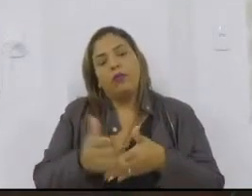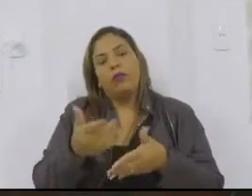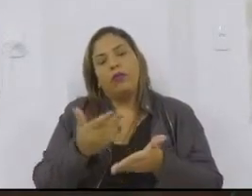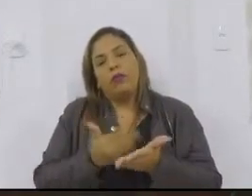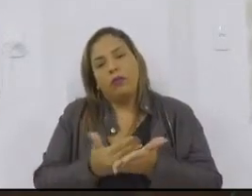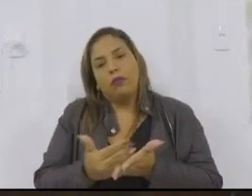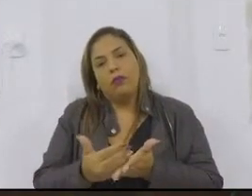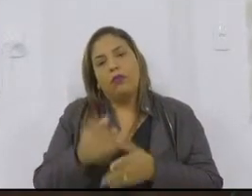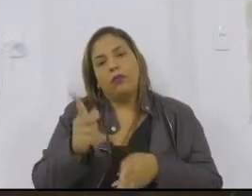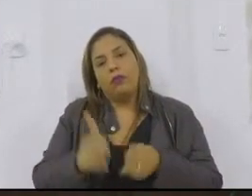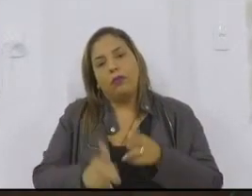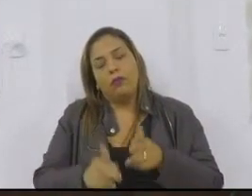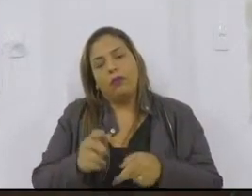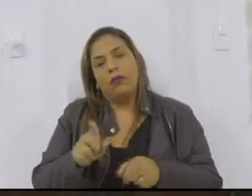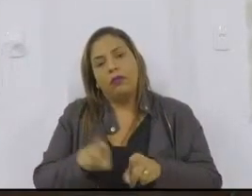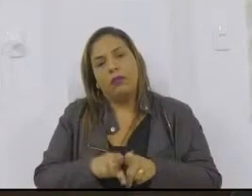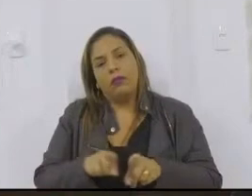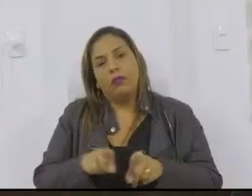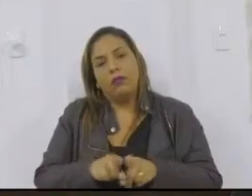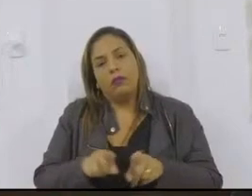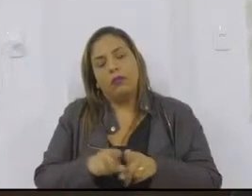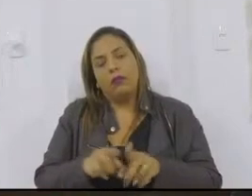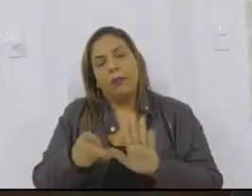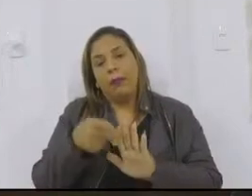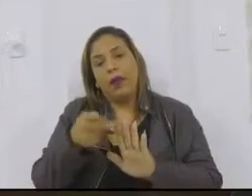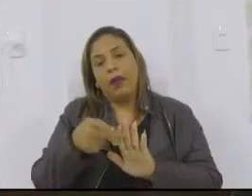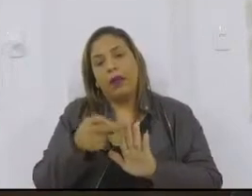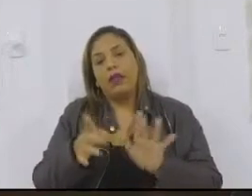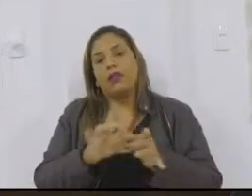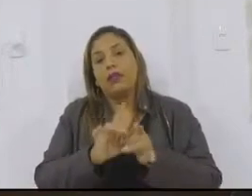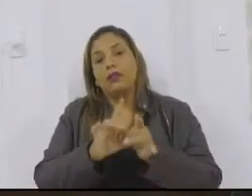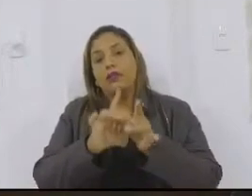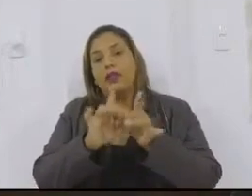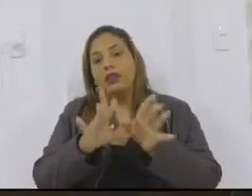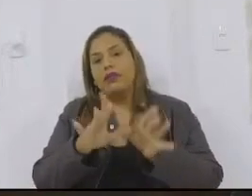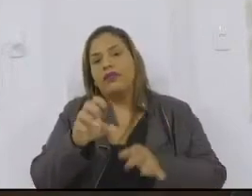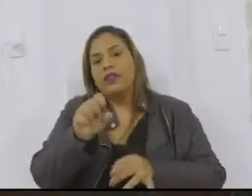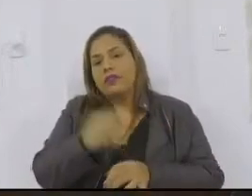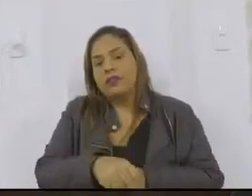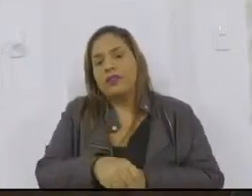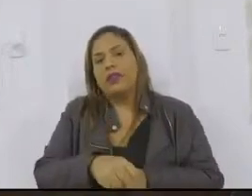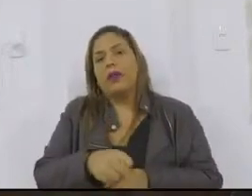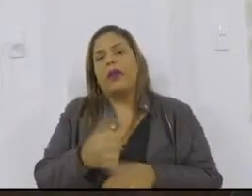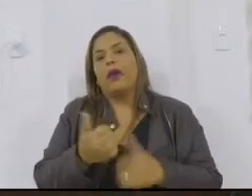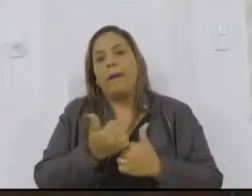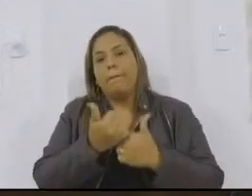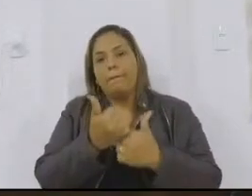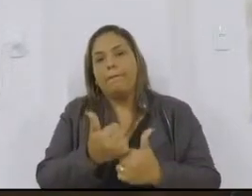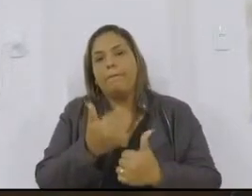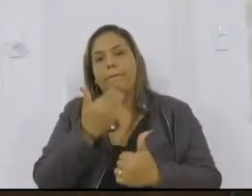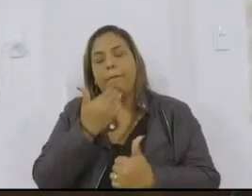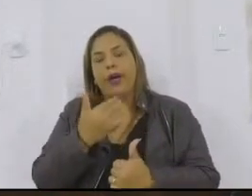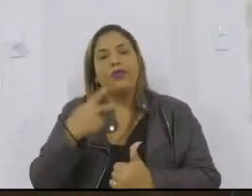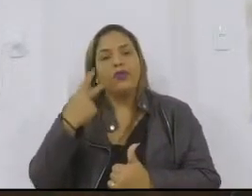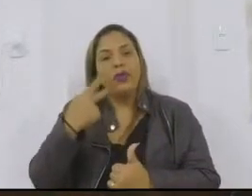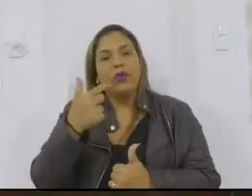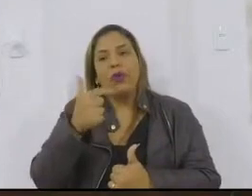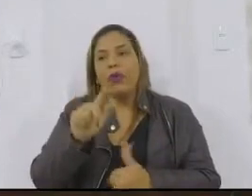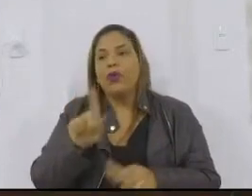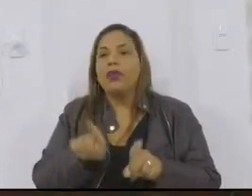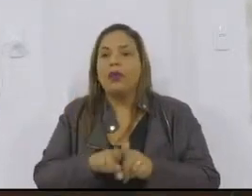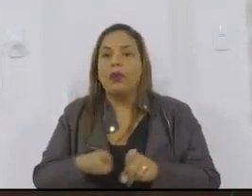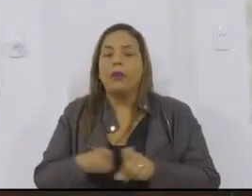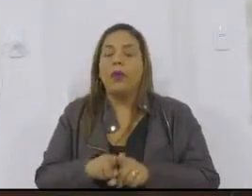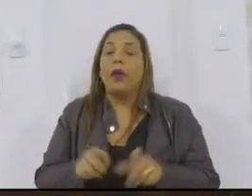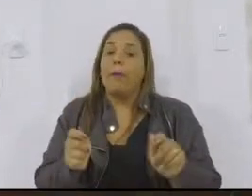seus membros por emitir parecer favorável à aprovação da mesma e conta com o apoio dos pares dessa casa para que também seja aprovado